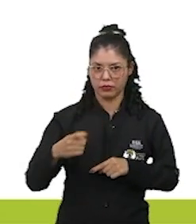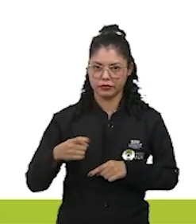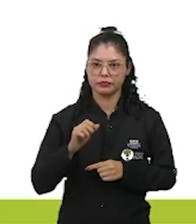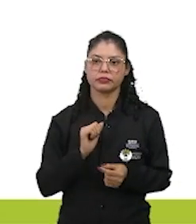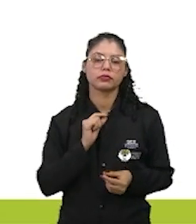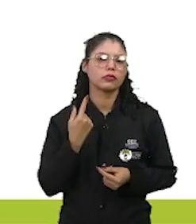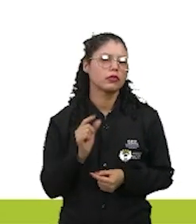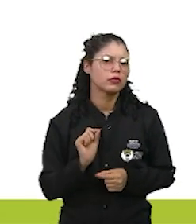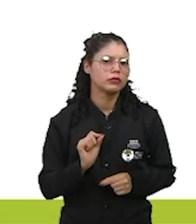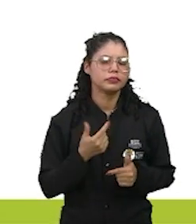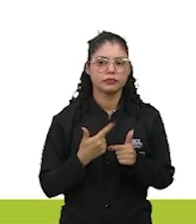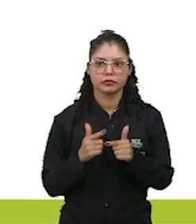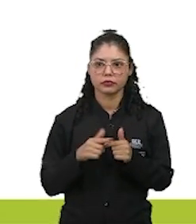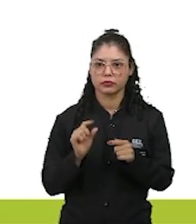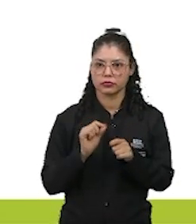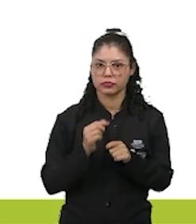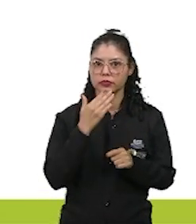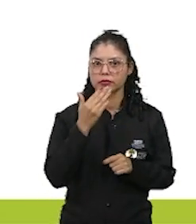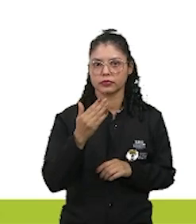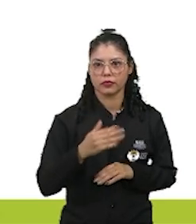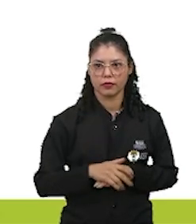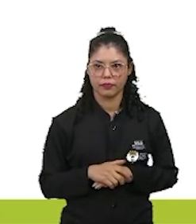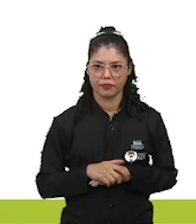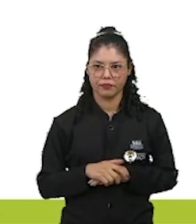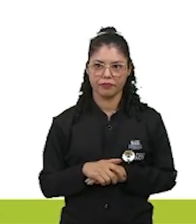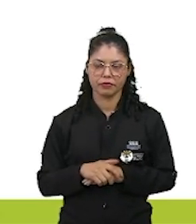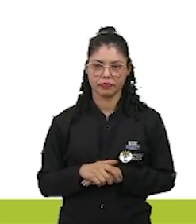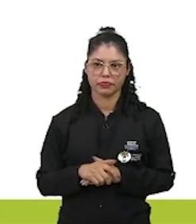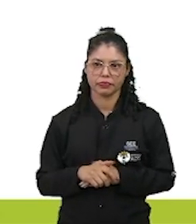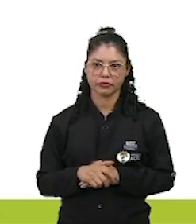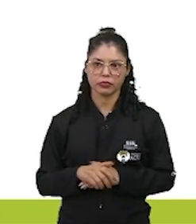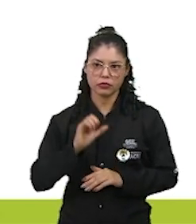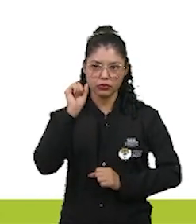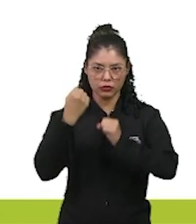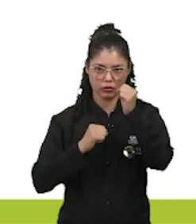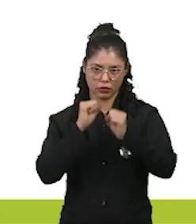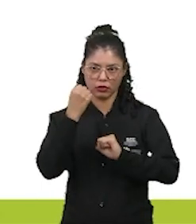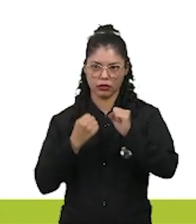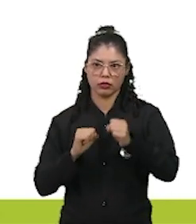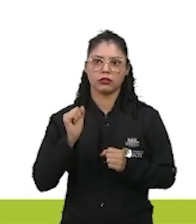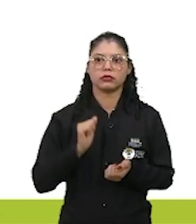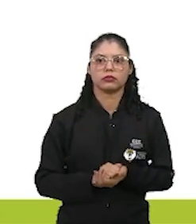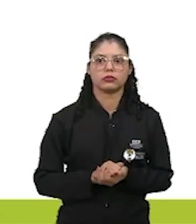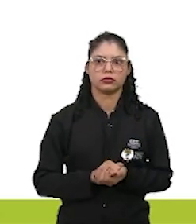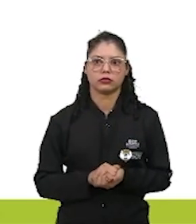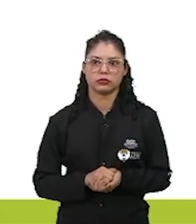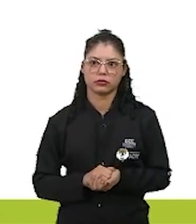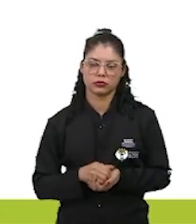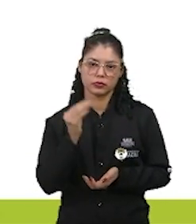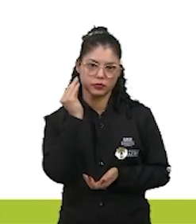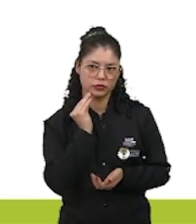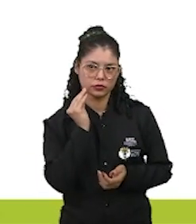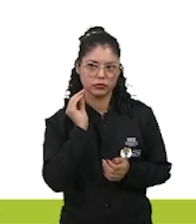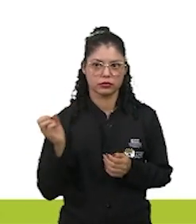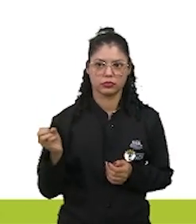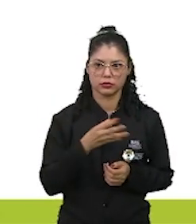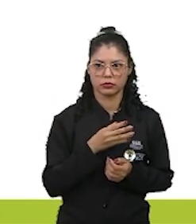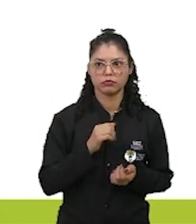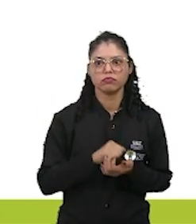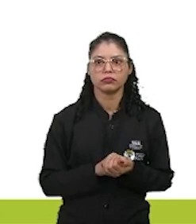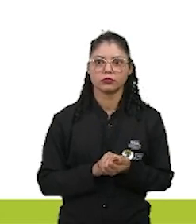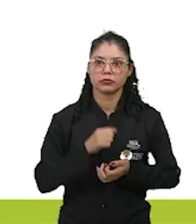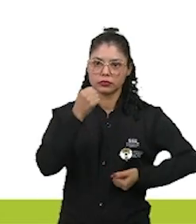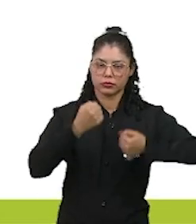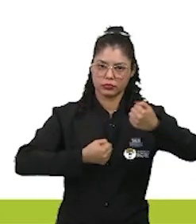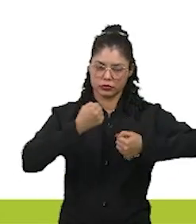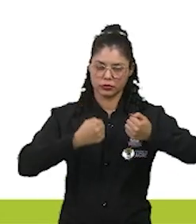ó? Eu posso atribuir valores aqui? Posso, tá bom? Como eu quero achar minha equação, o que eu vou fazer aqui, ó? Eu vou pegar meu